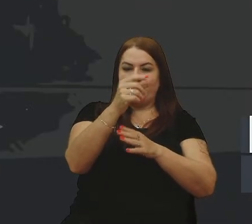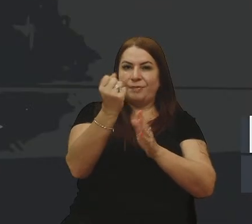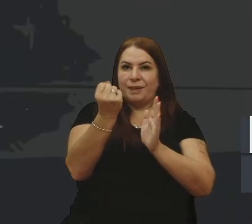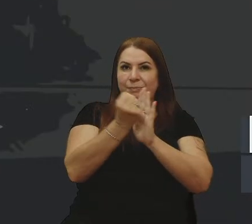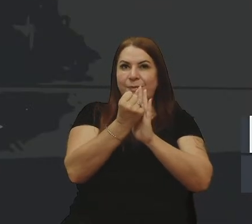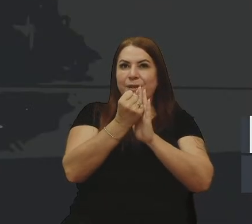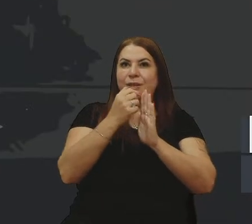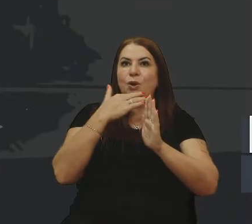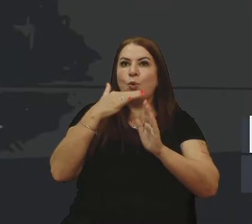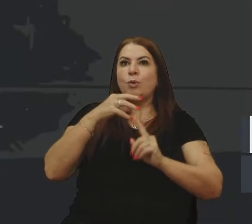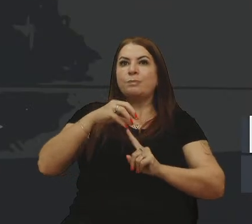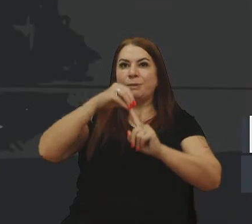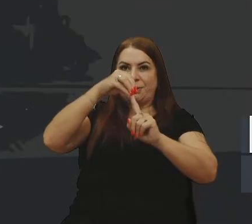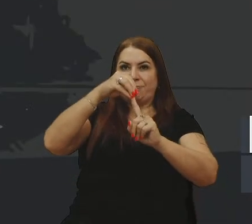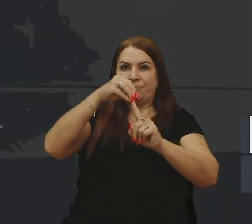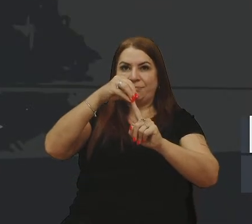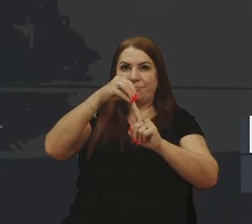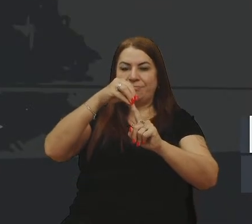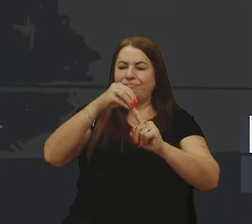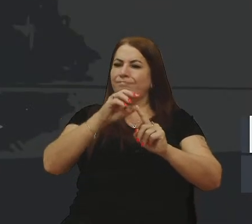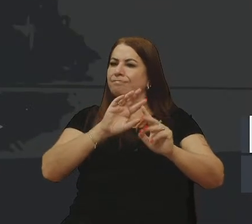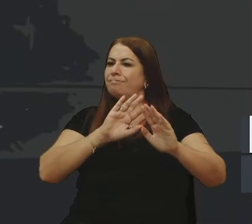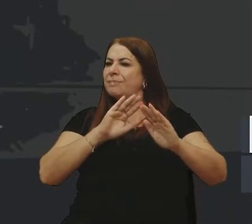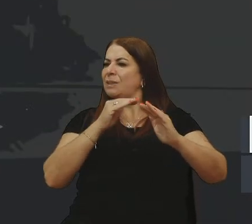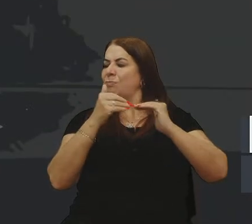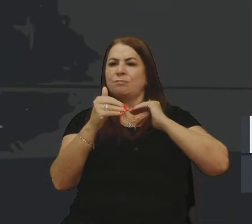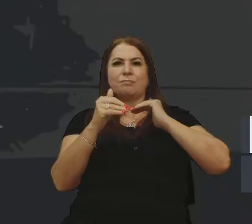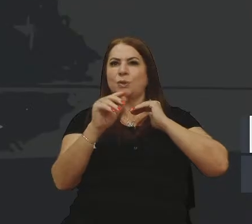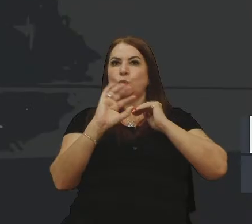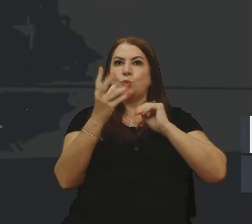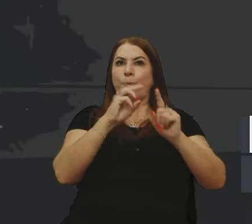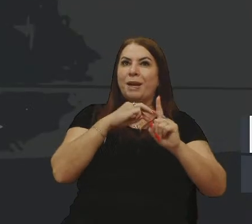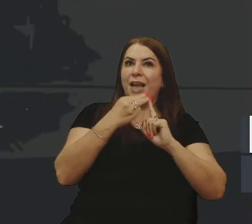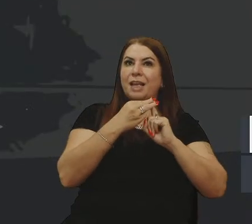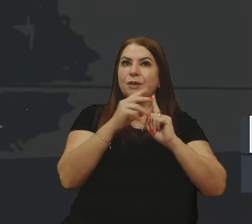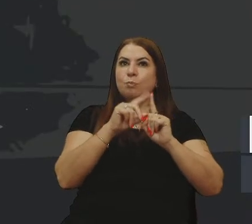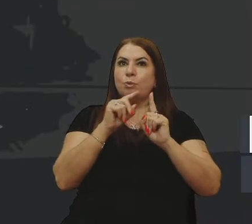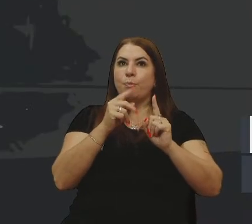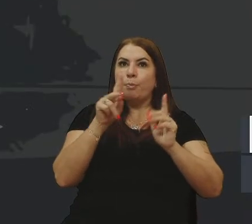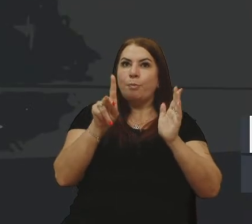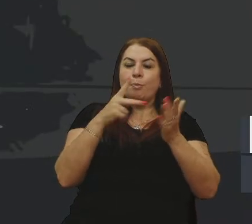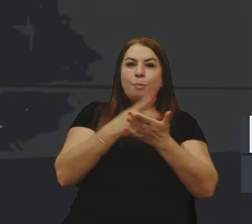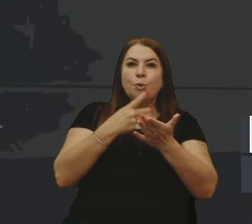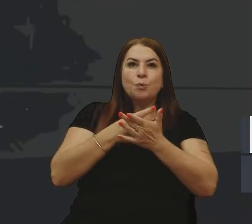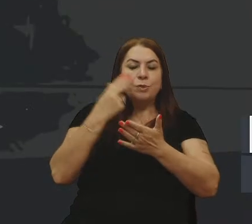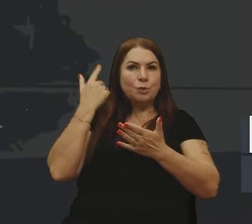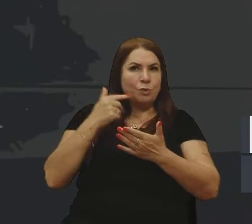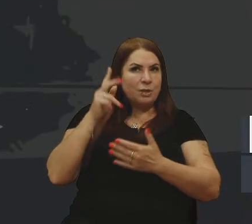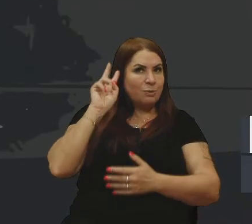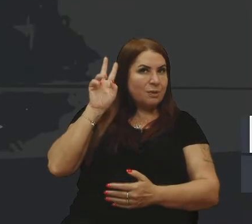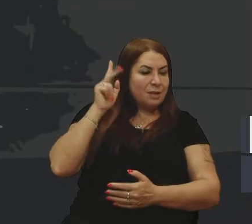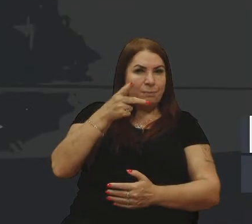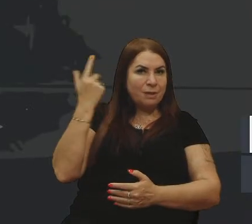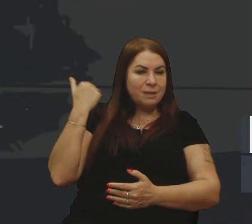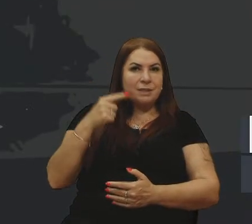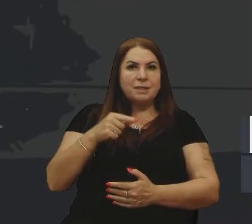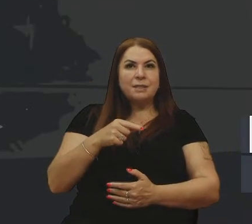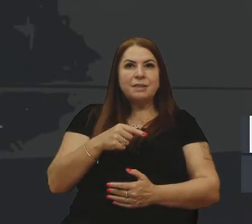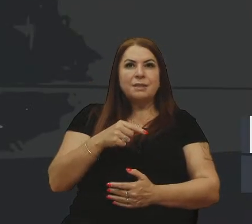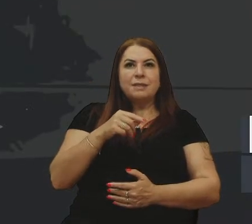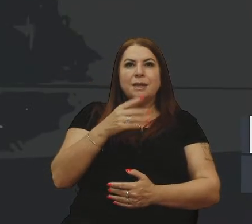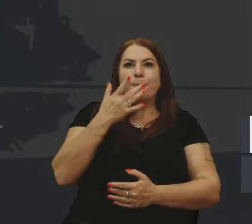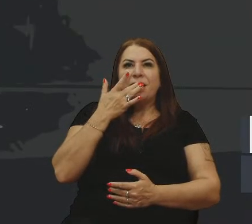nossa cor principal. E ela destoava de tudo que tinha no mercado, porque loja de produtos naturais, nessa época, não sei se vocês lembram, mas era assim,